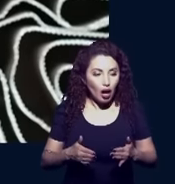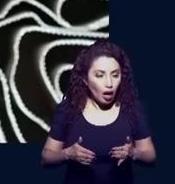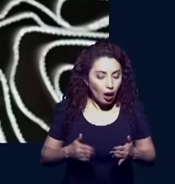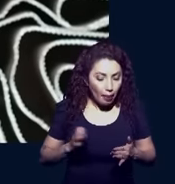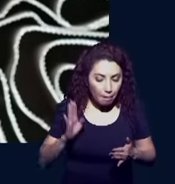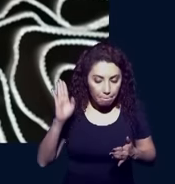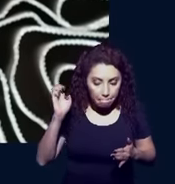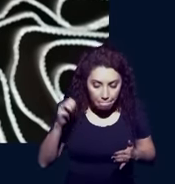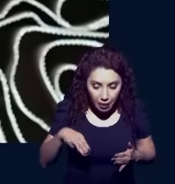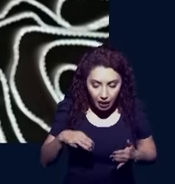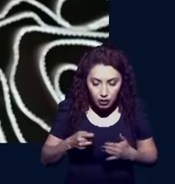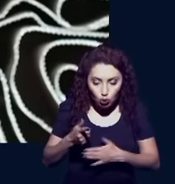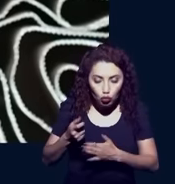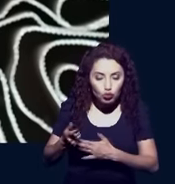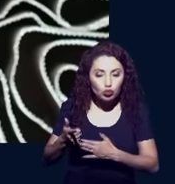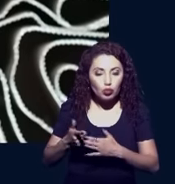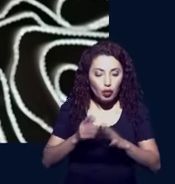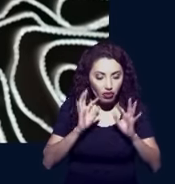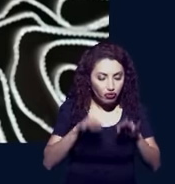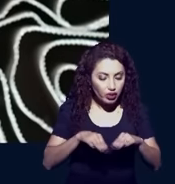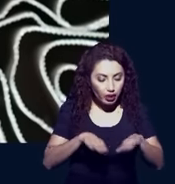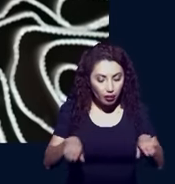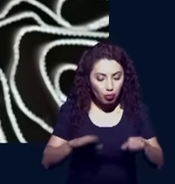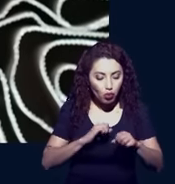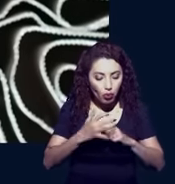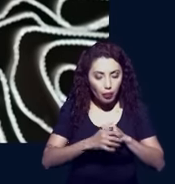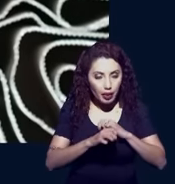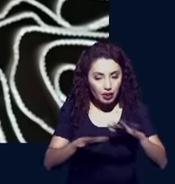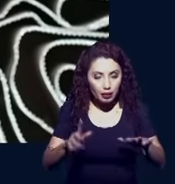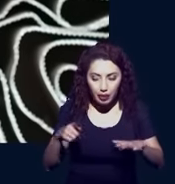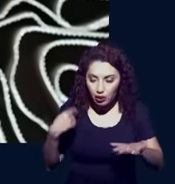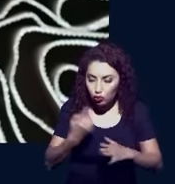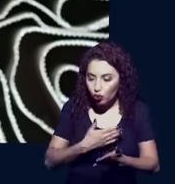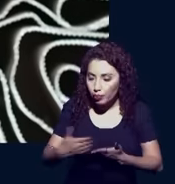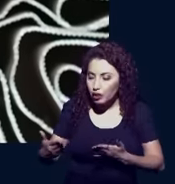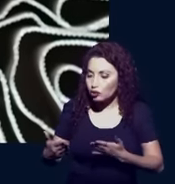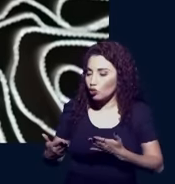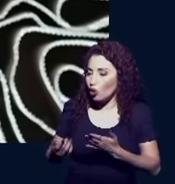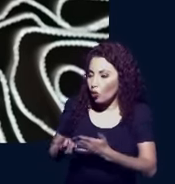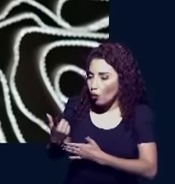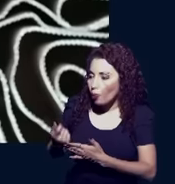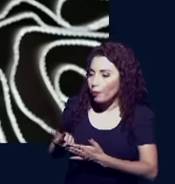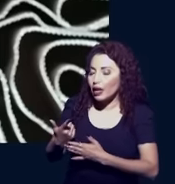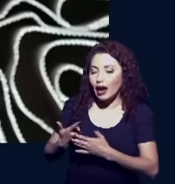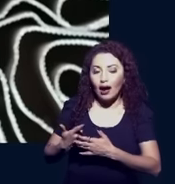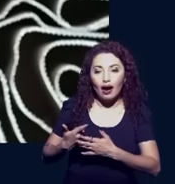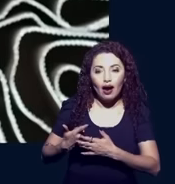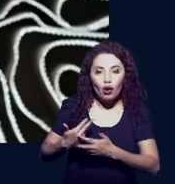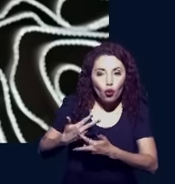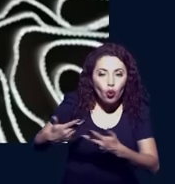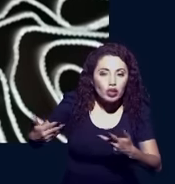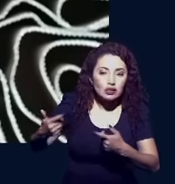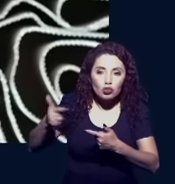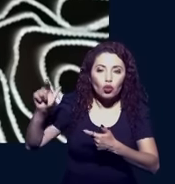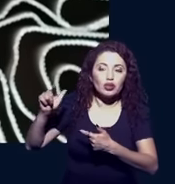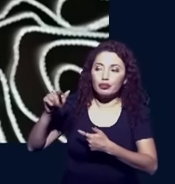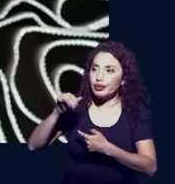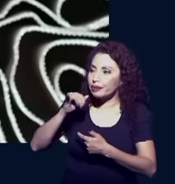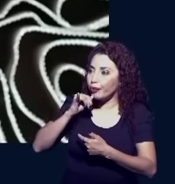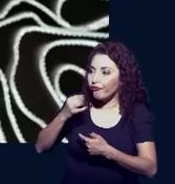fim da pandemia nós todos fomos para consumir serviços turismo eh ter uma vida mais